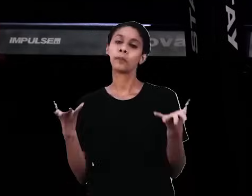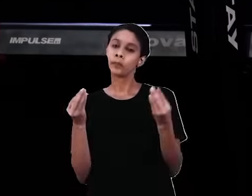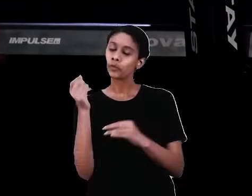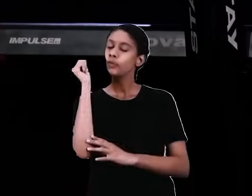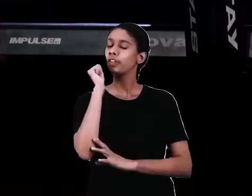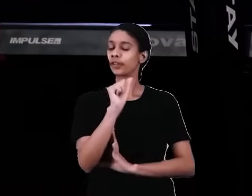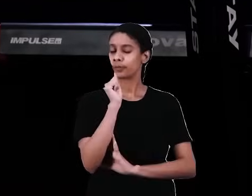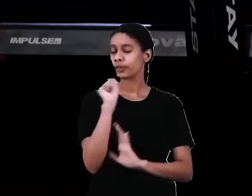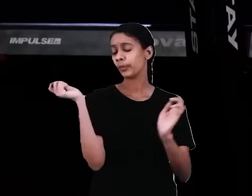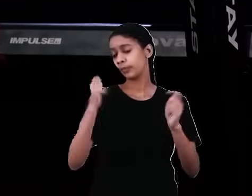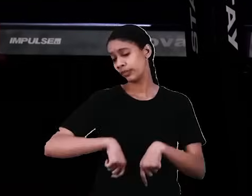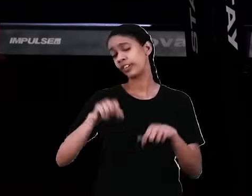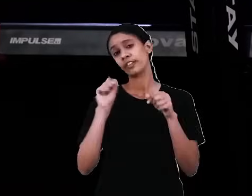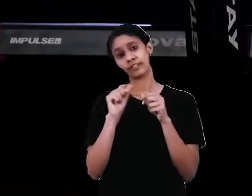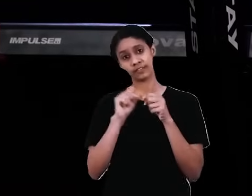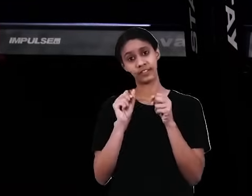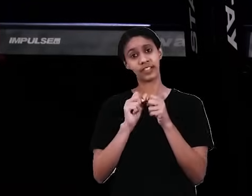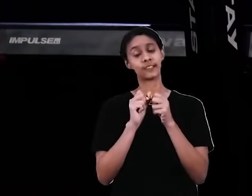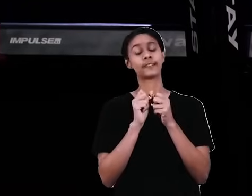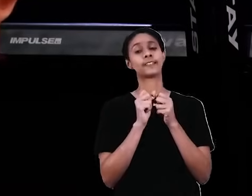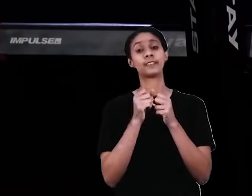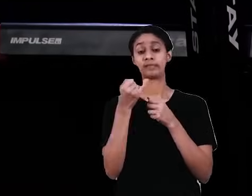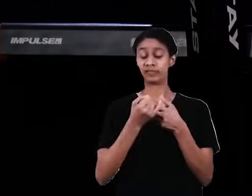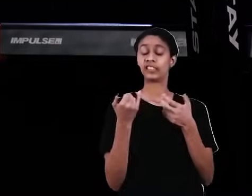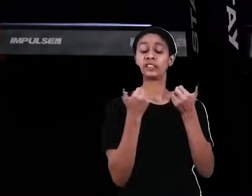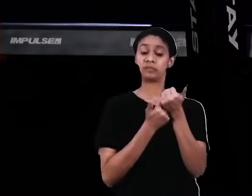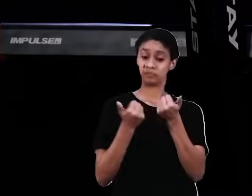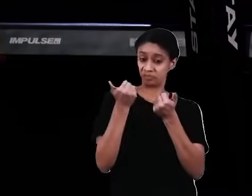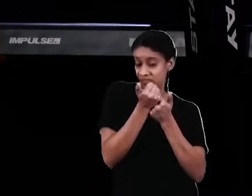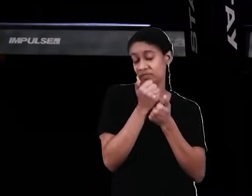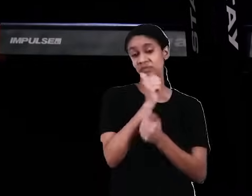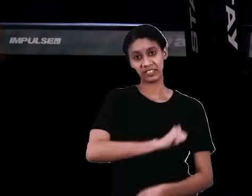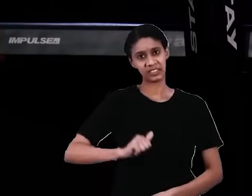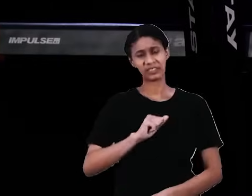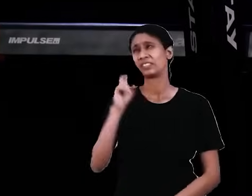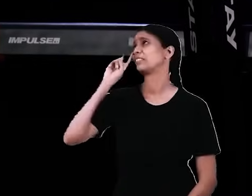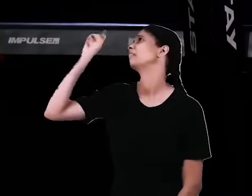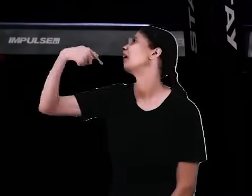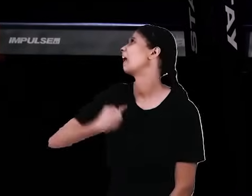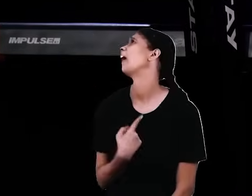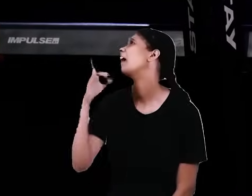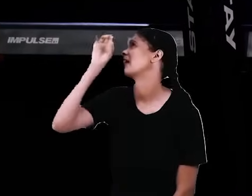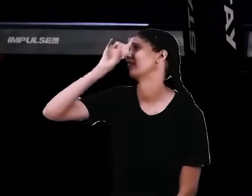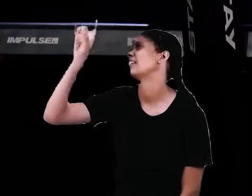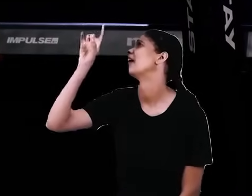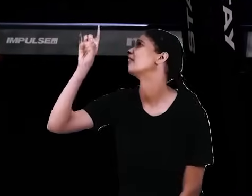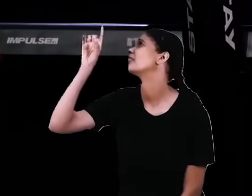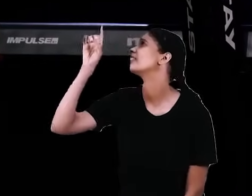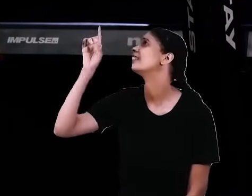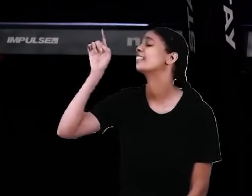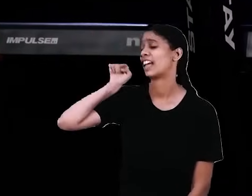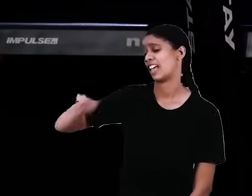mulheres poderiam fazer no lugar dela. Tô eu aqui, Senhor. Olha só a minha situação, Deus.